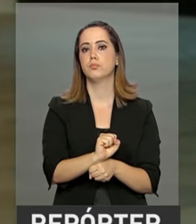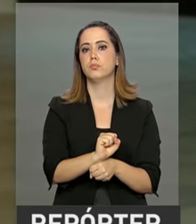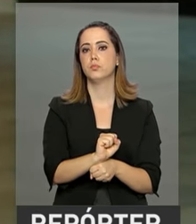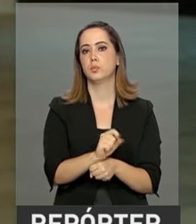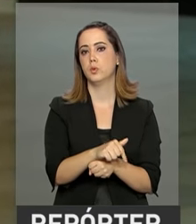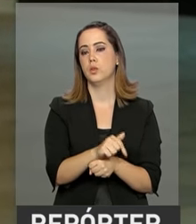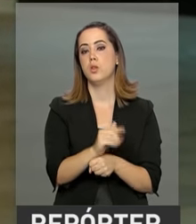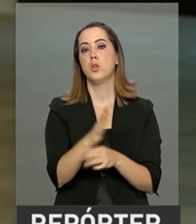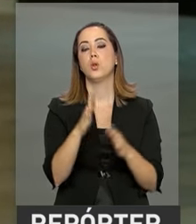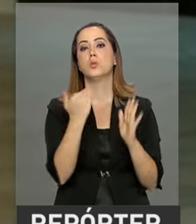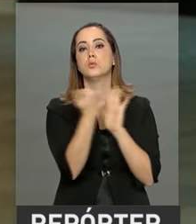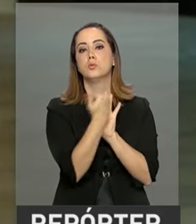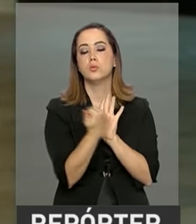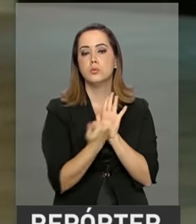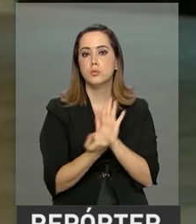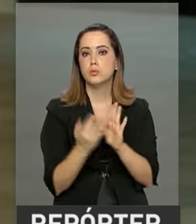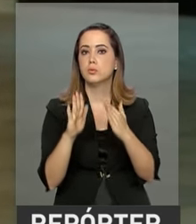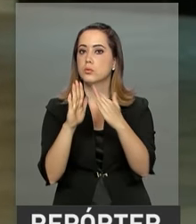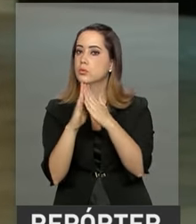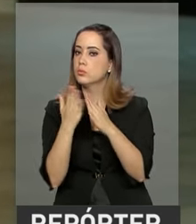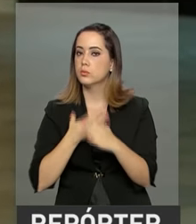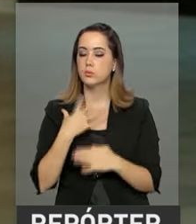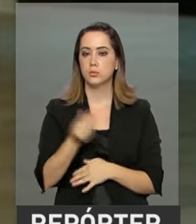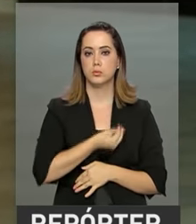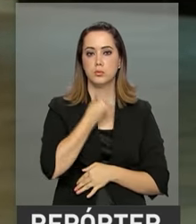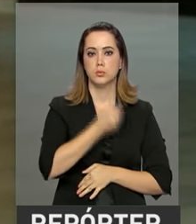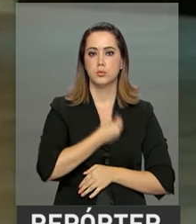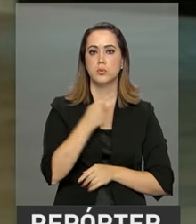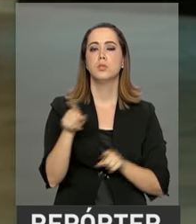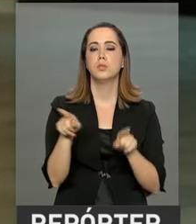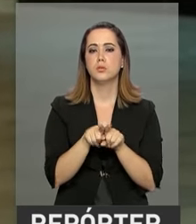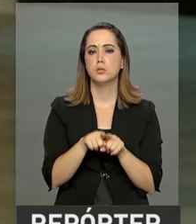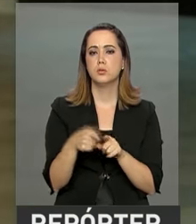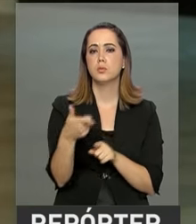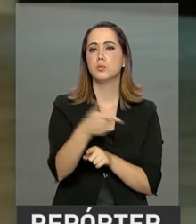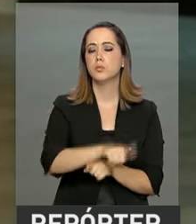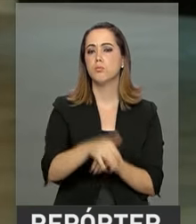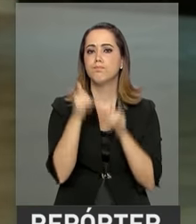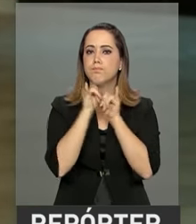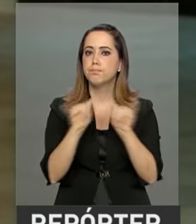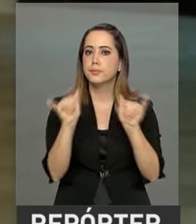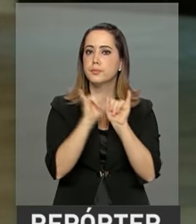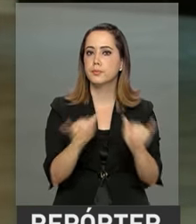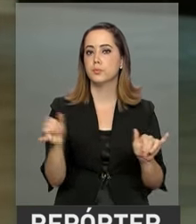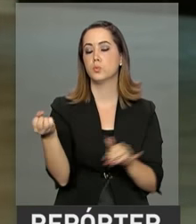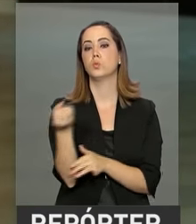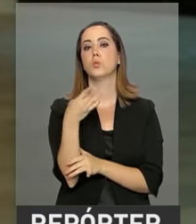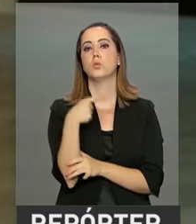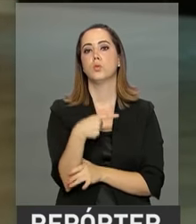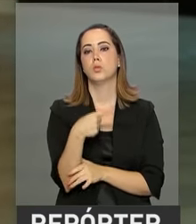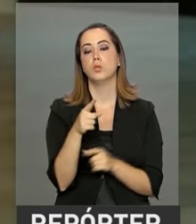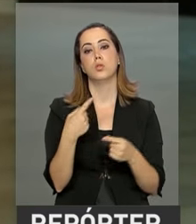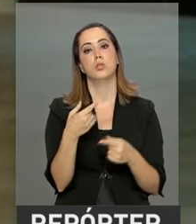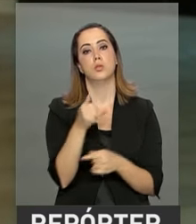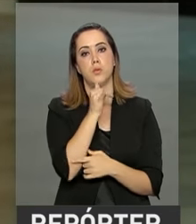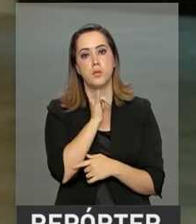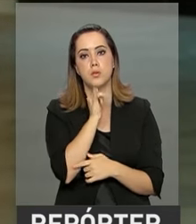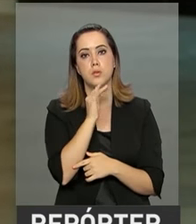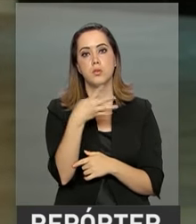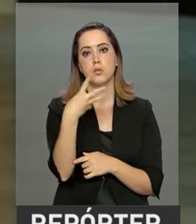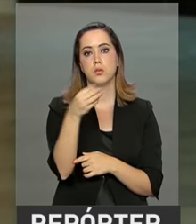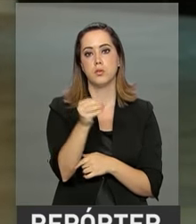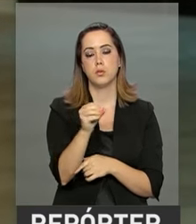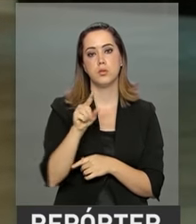Casa Minha Vida e também para algumas novidades que foram apresentadas pelo governo, como, por exemplo, a contratação de 40